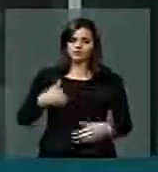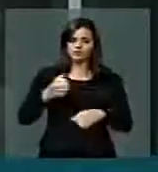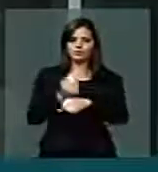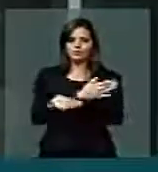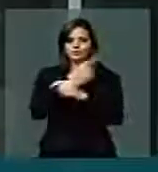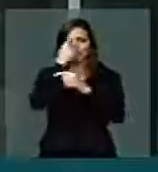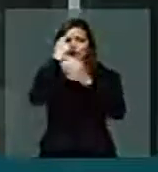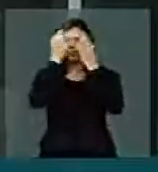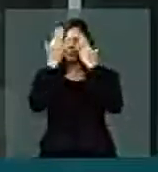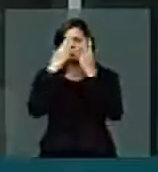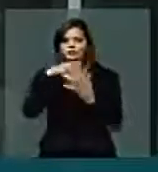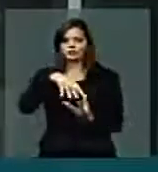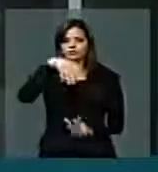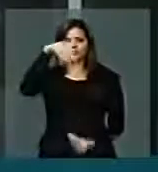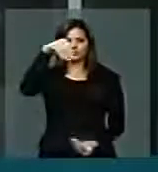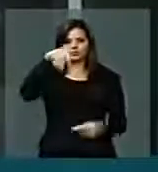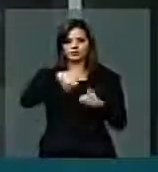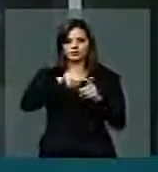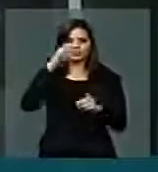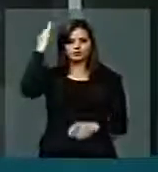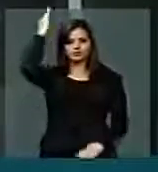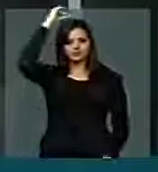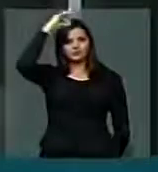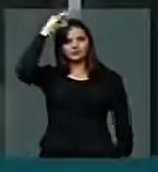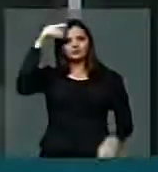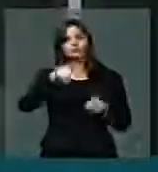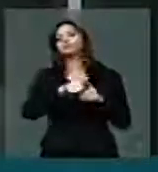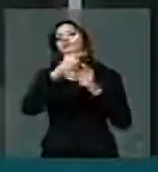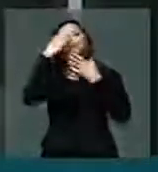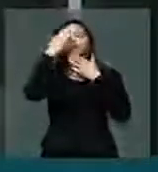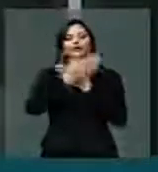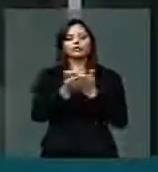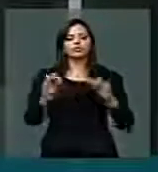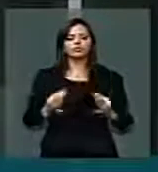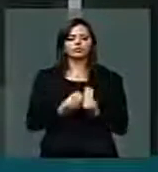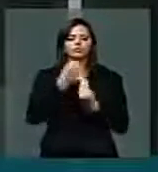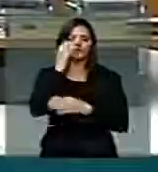e saúde espiritual. Muito obrigado a todos e uma boa tarde.